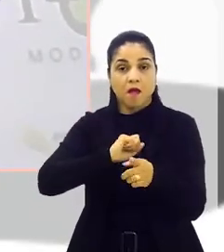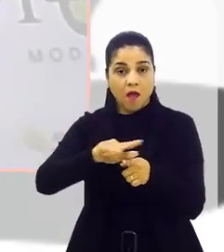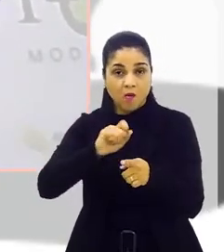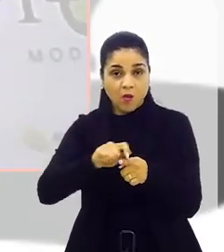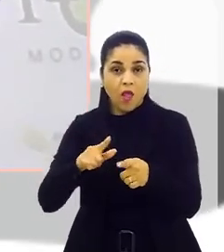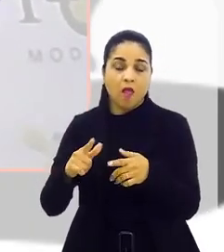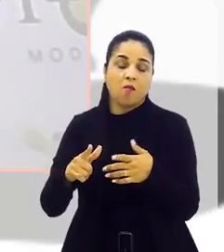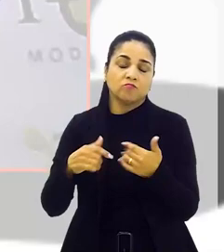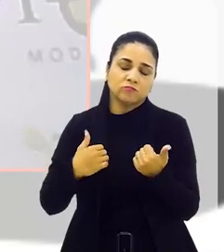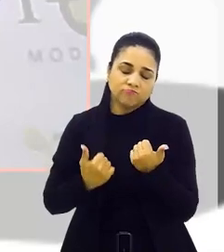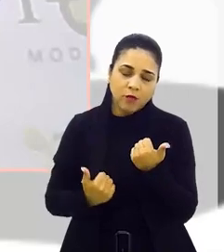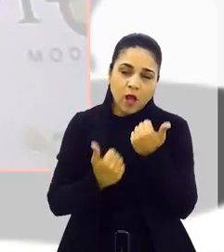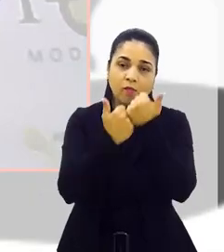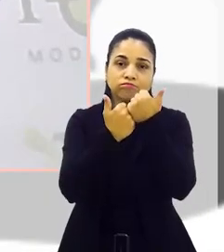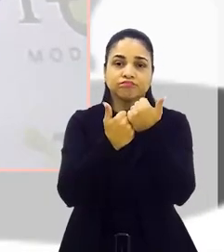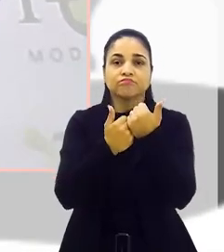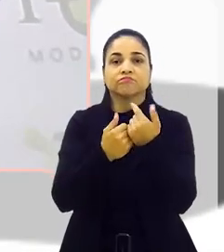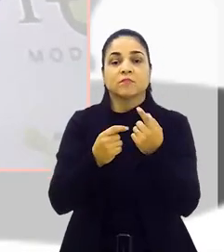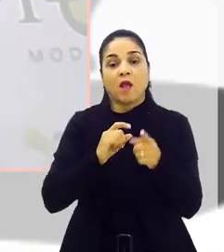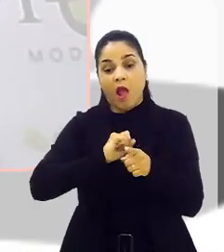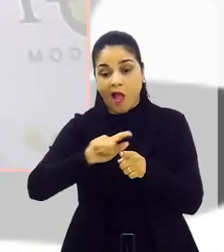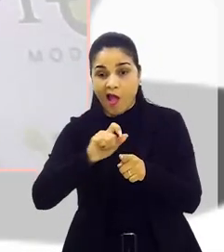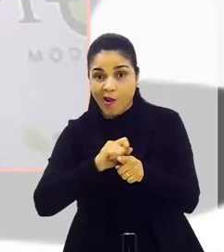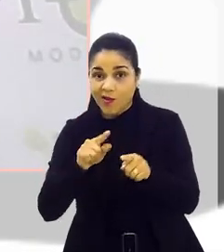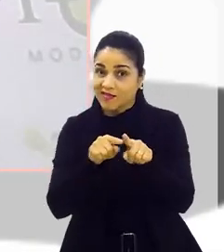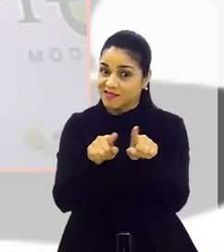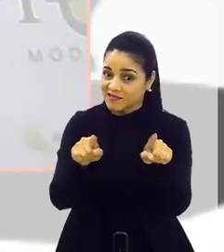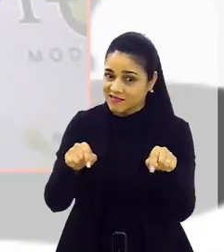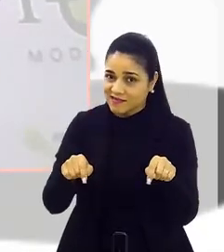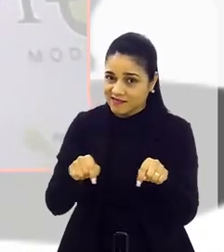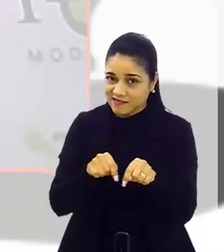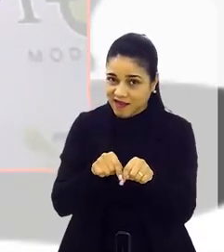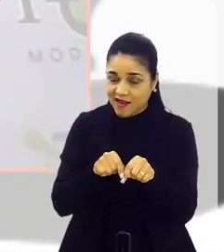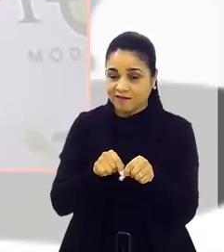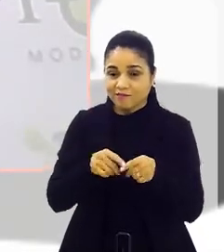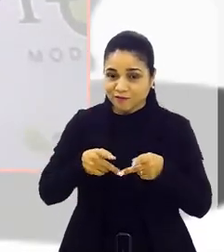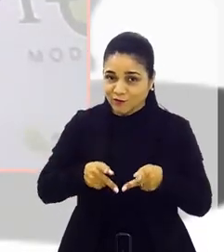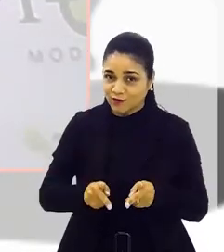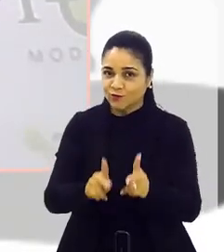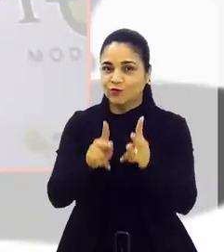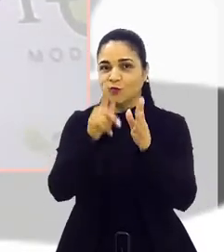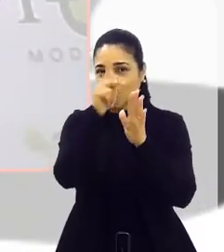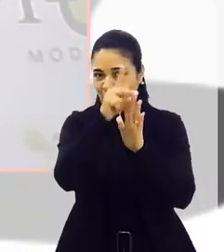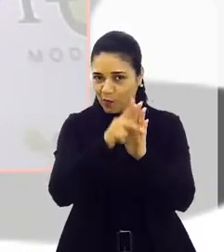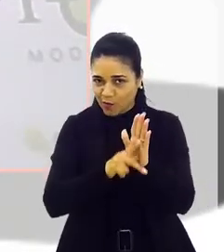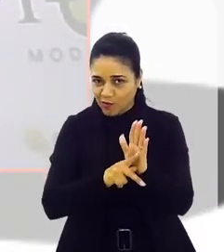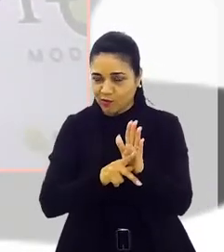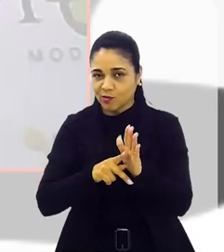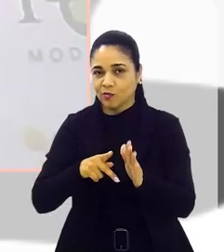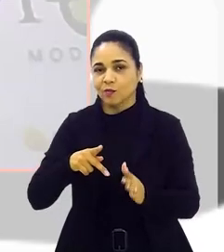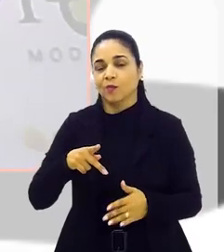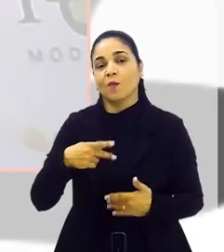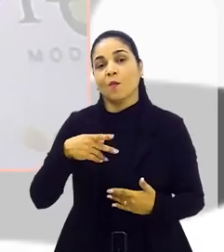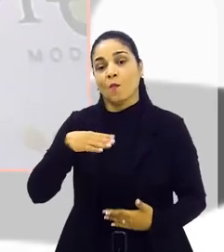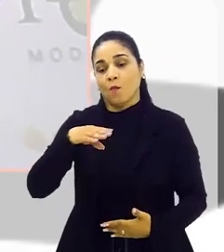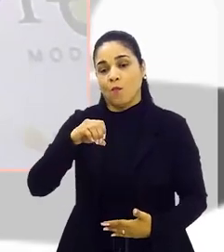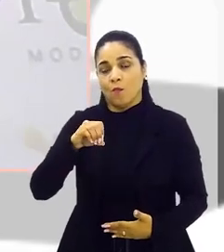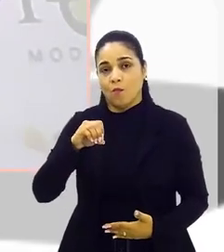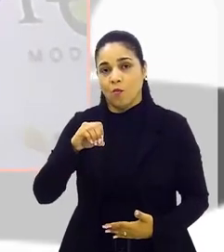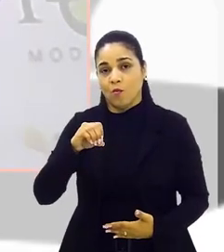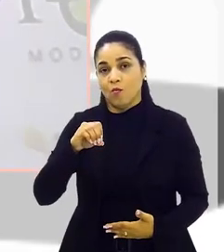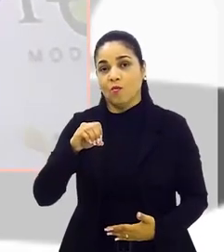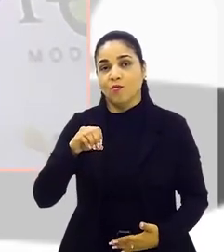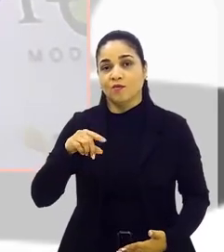esse projeto. Graças aos pais, eu subloquei uma outra sala e nós estamos de vento e popa com um modal para